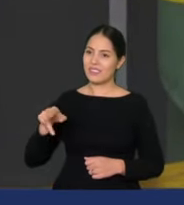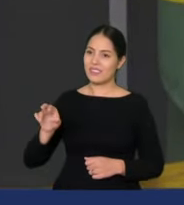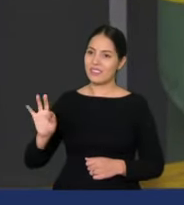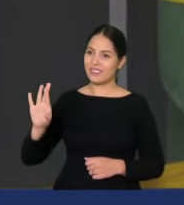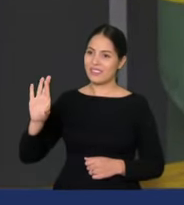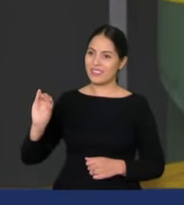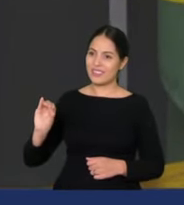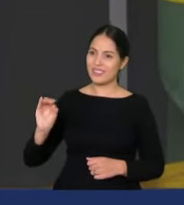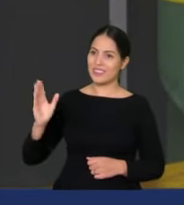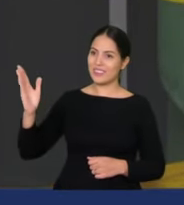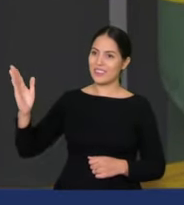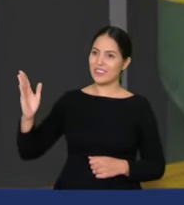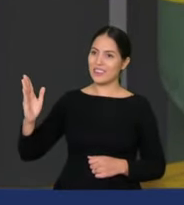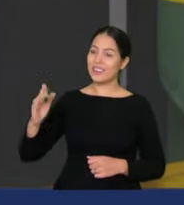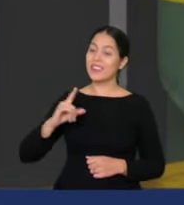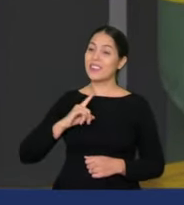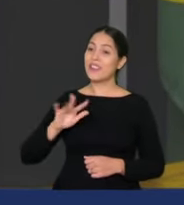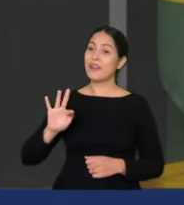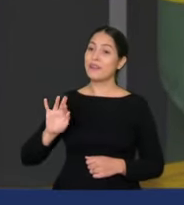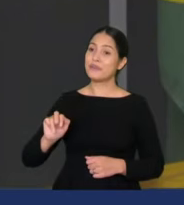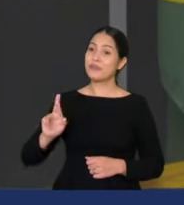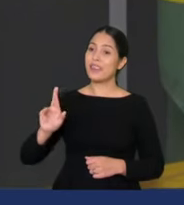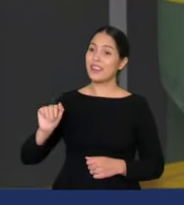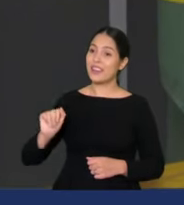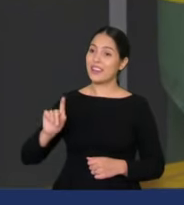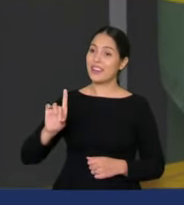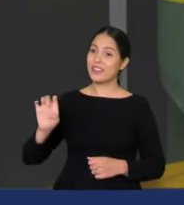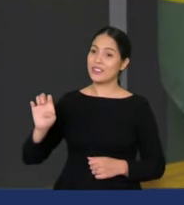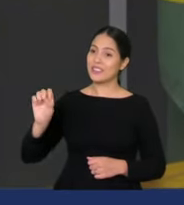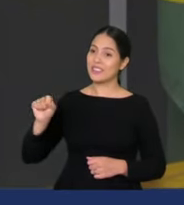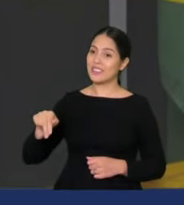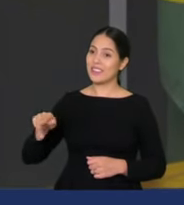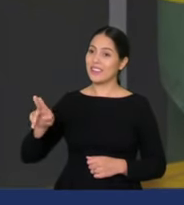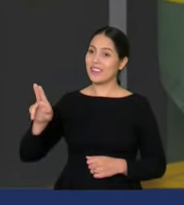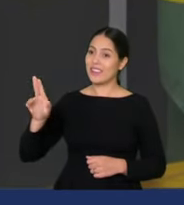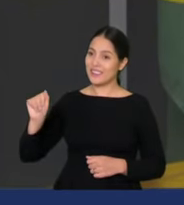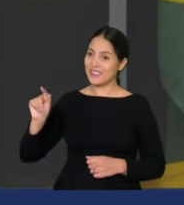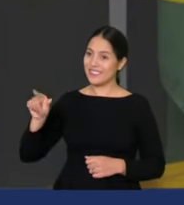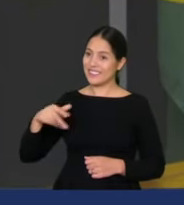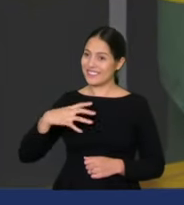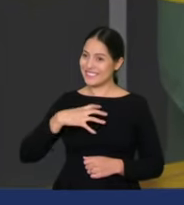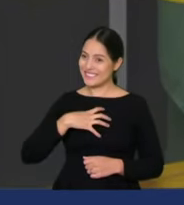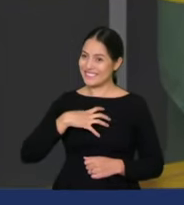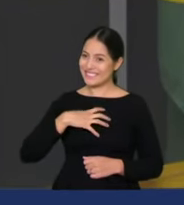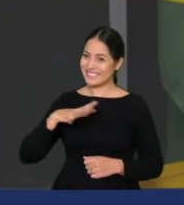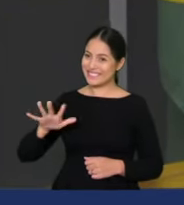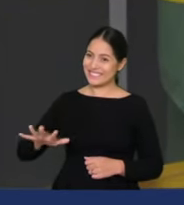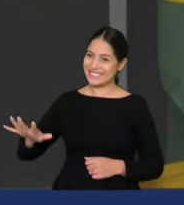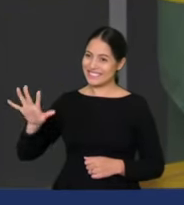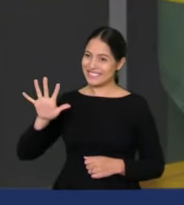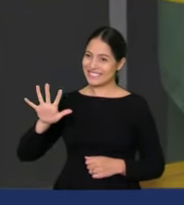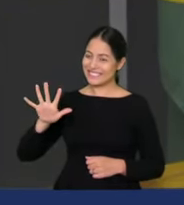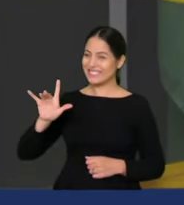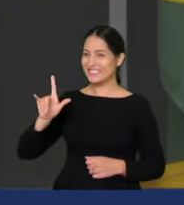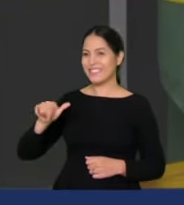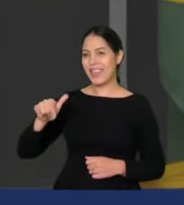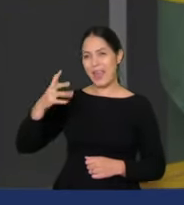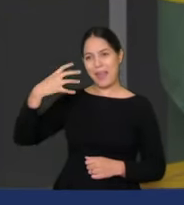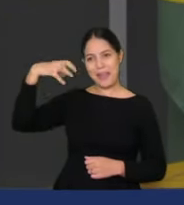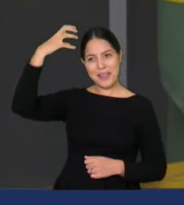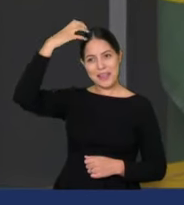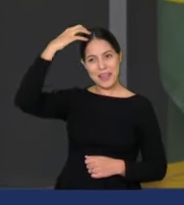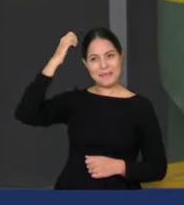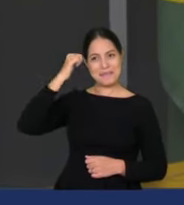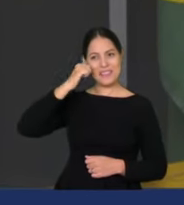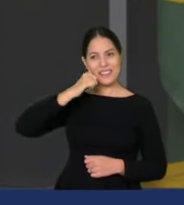de Santana, nossa querida princesa do sertão. Parabenizá-lo, deputado Zé Neto, pela iniciativa de fazer essa comissão